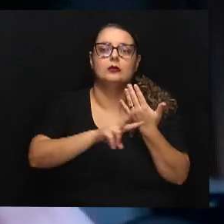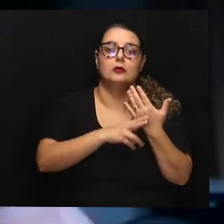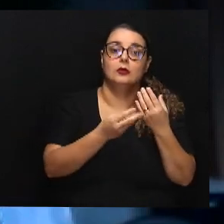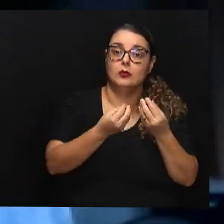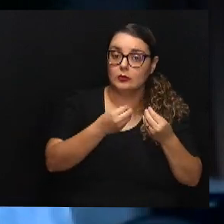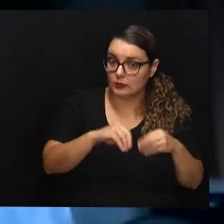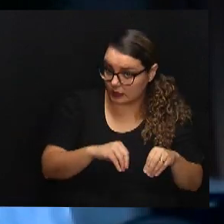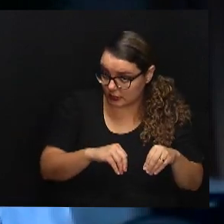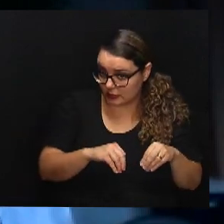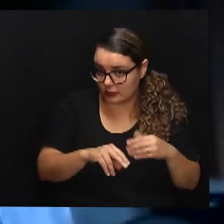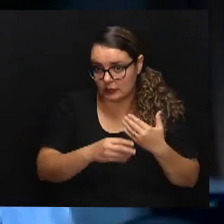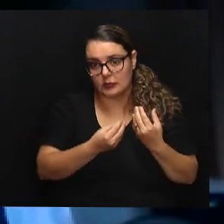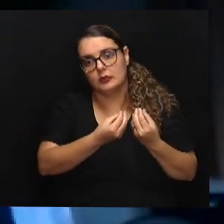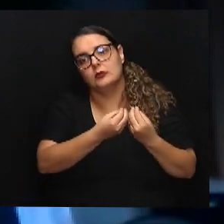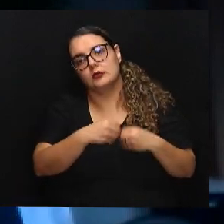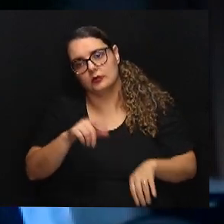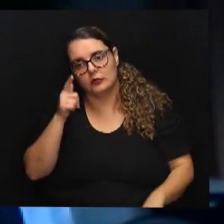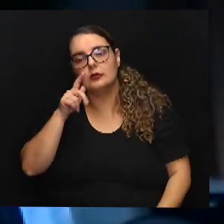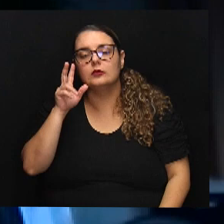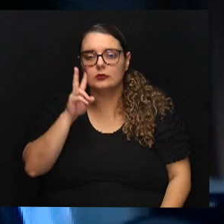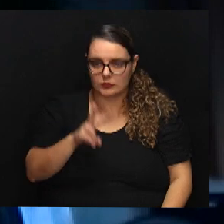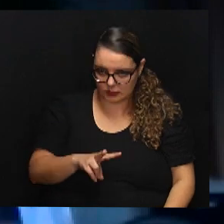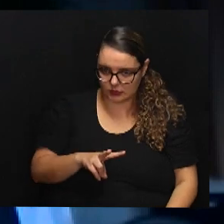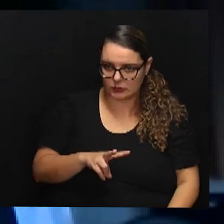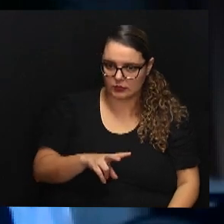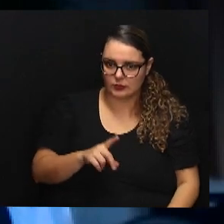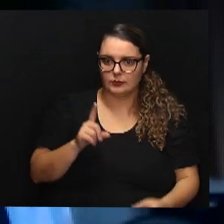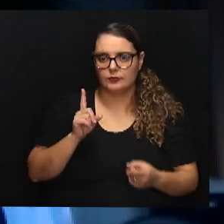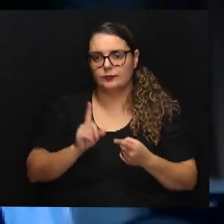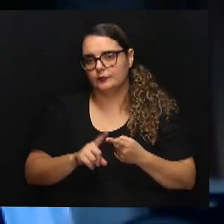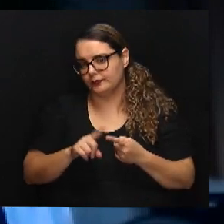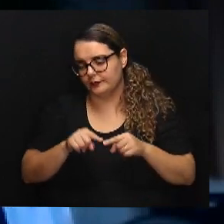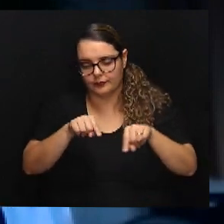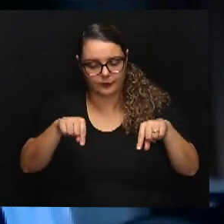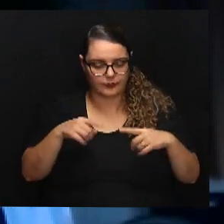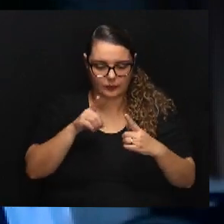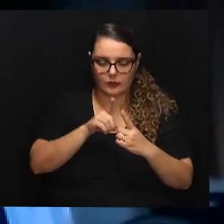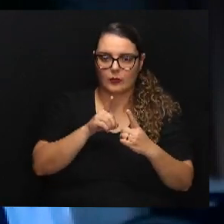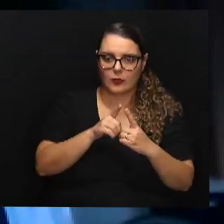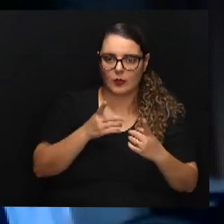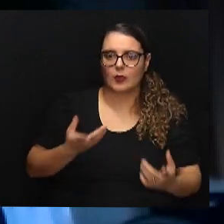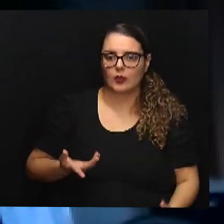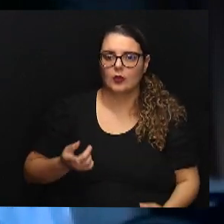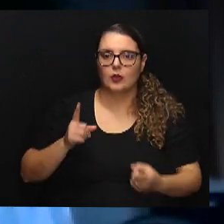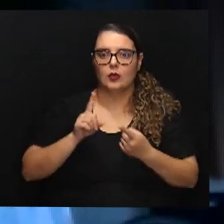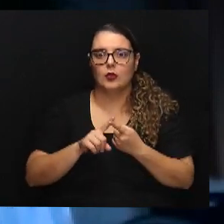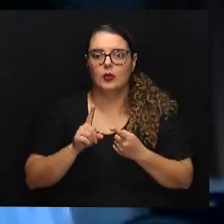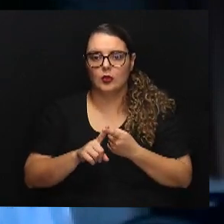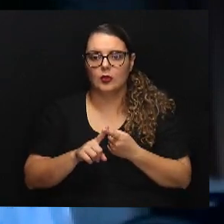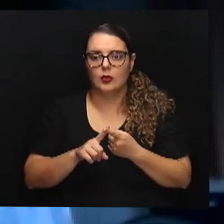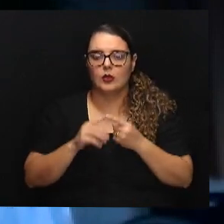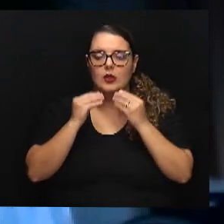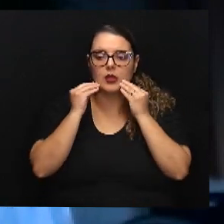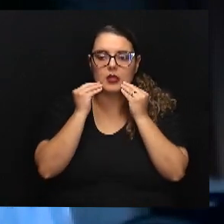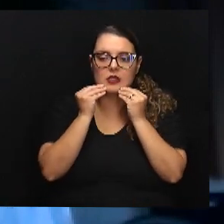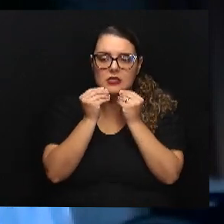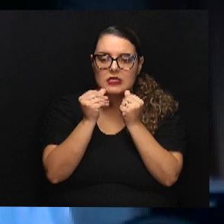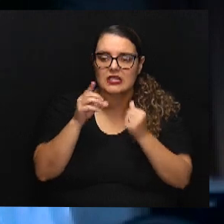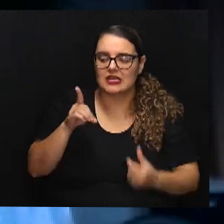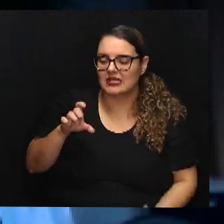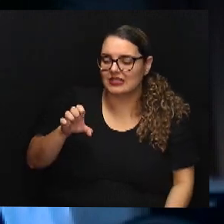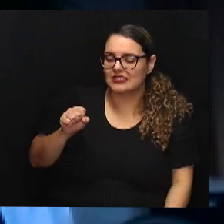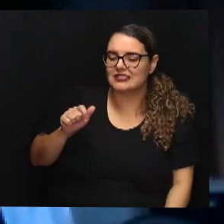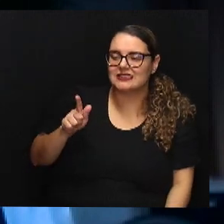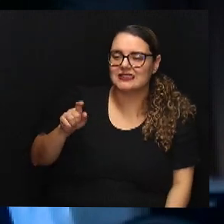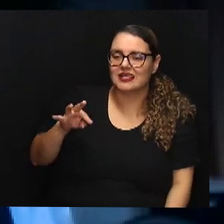hábito repetitivo, ele causa os danos. E os danos a gente consegue ver, tá? Então, no consultório odontológico, a gente vê o